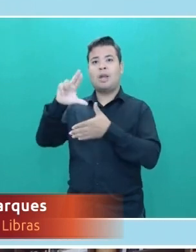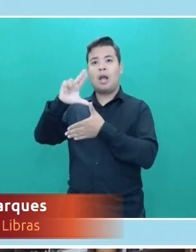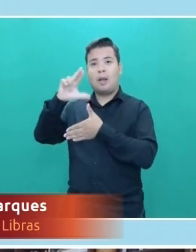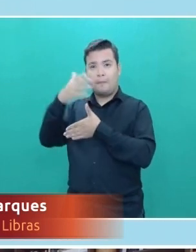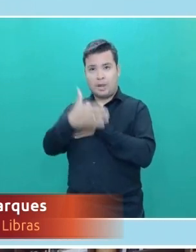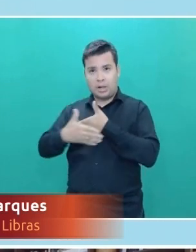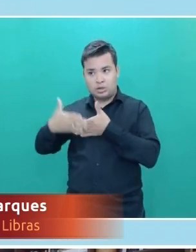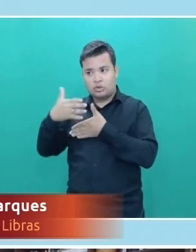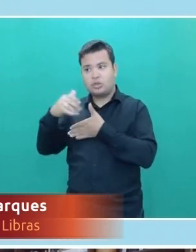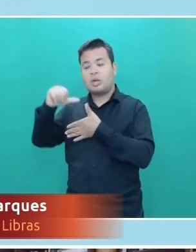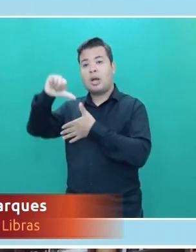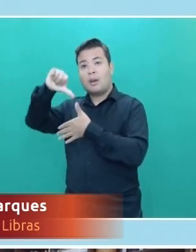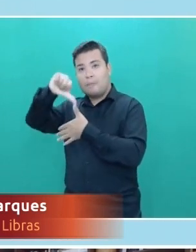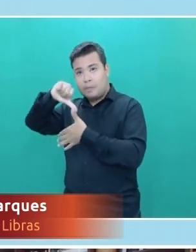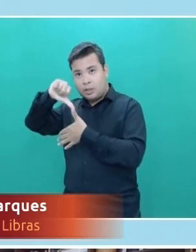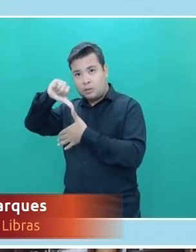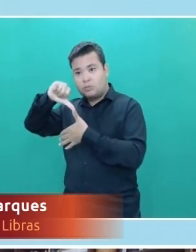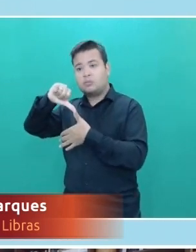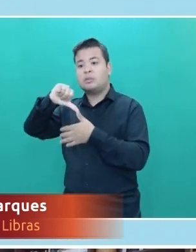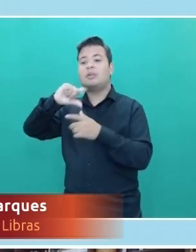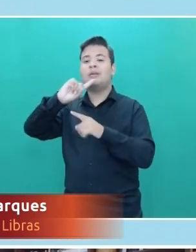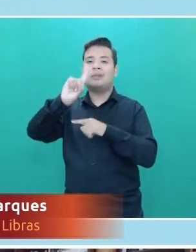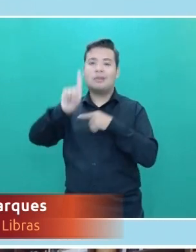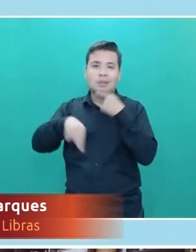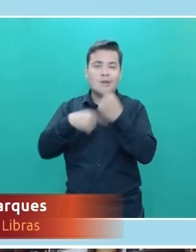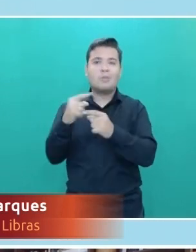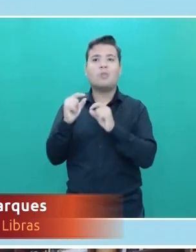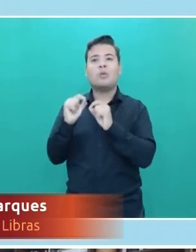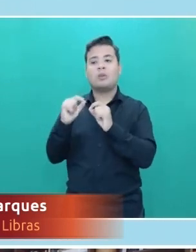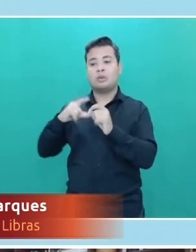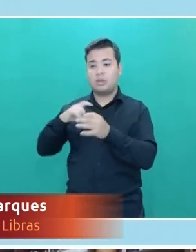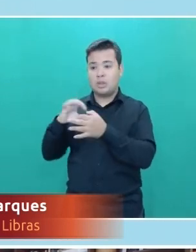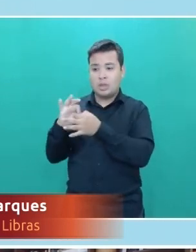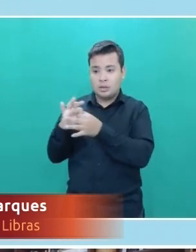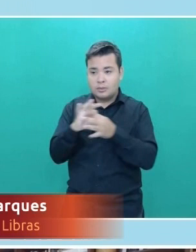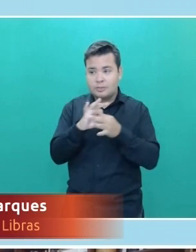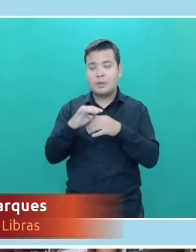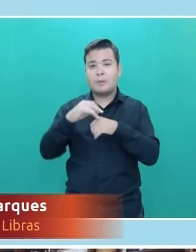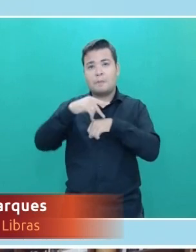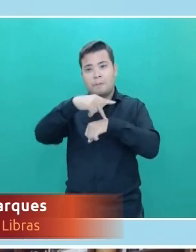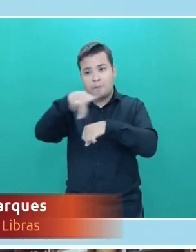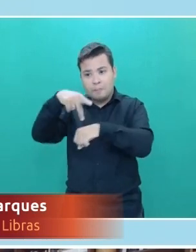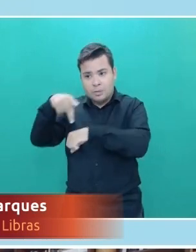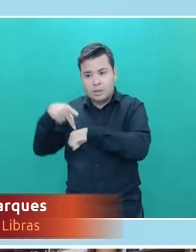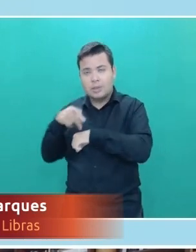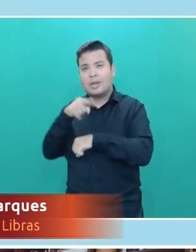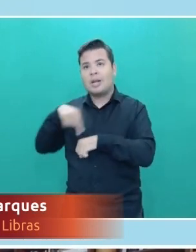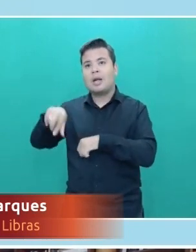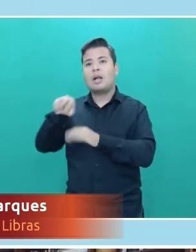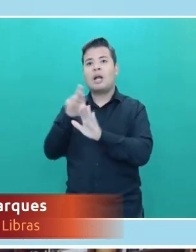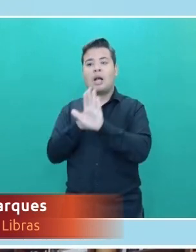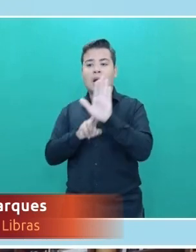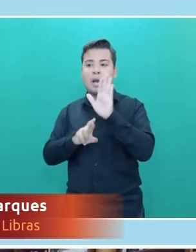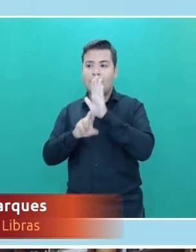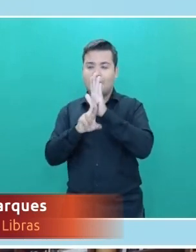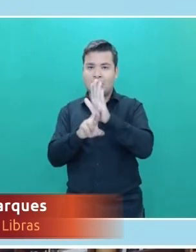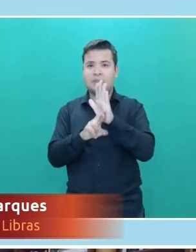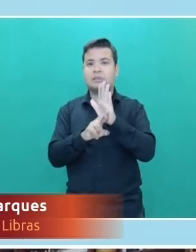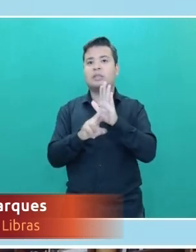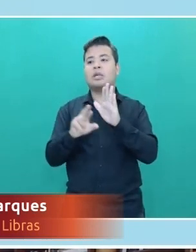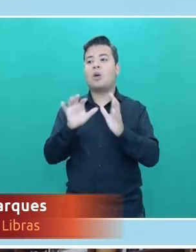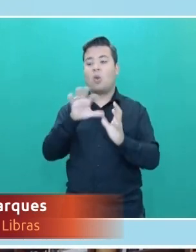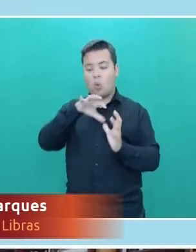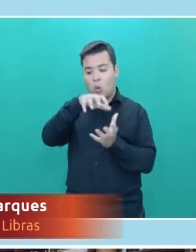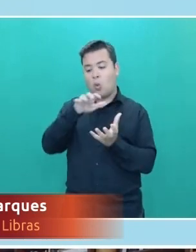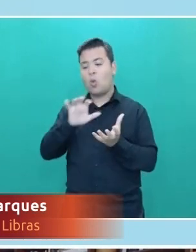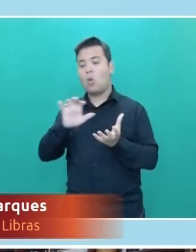Sul, depois unificação aí desses países que representam nos seus continentes